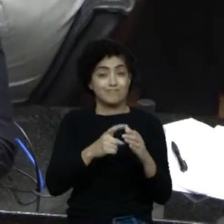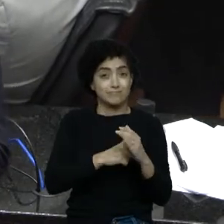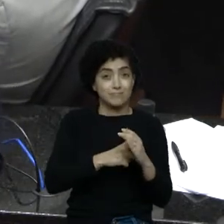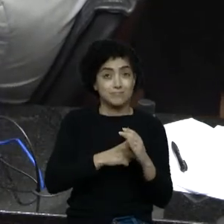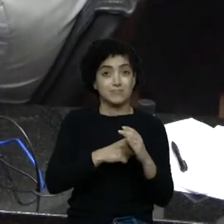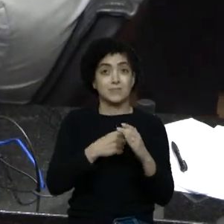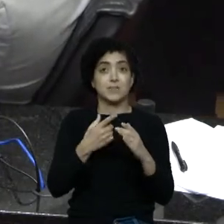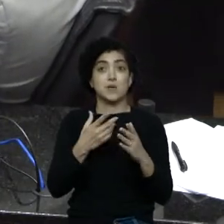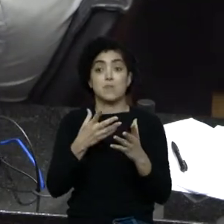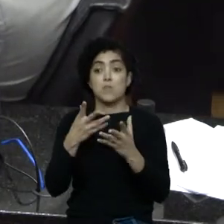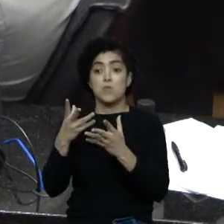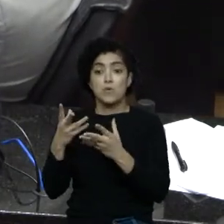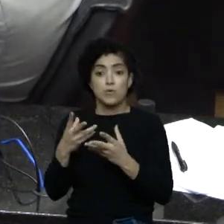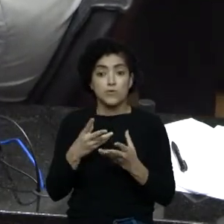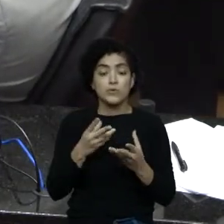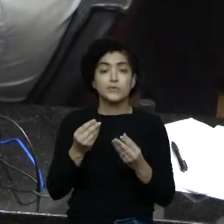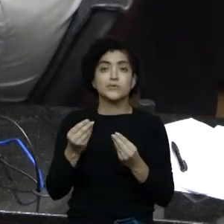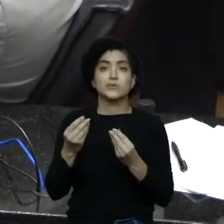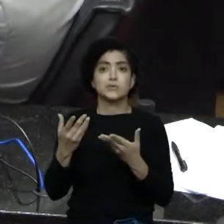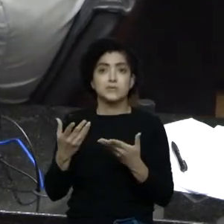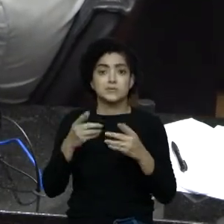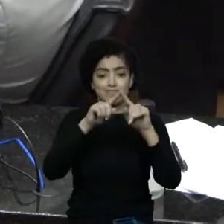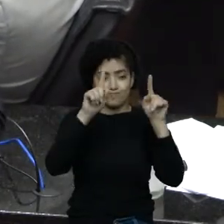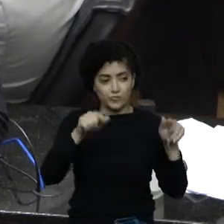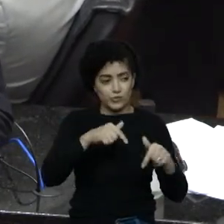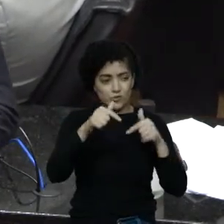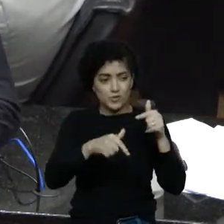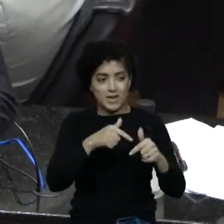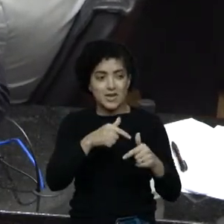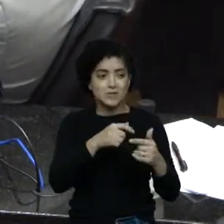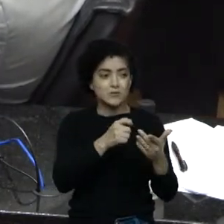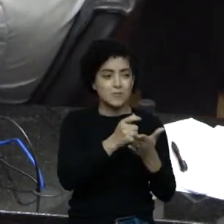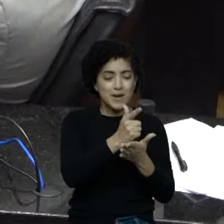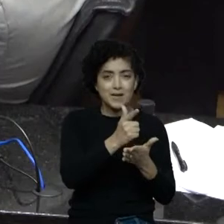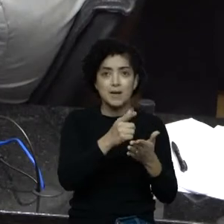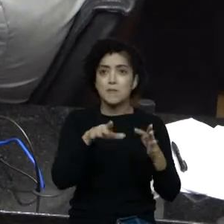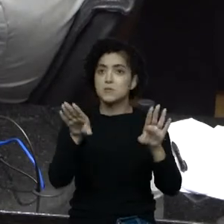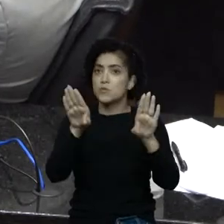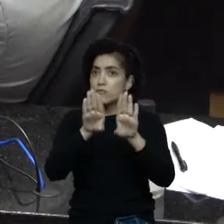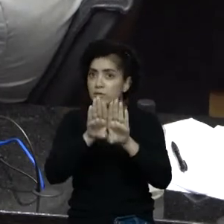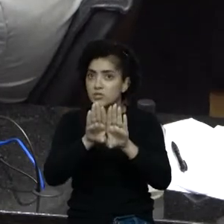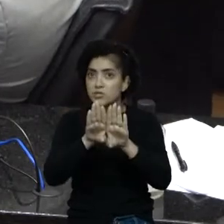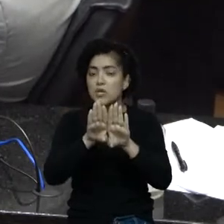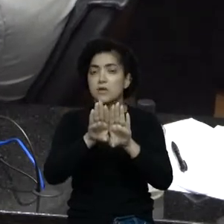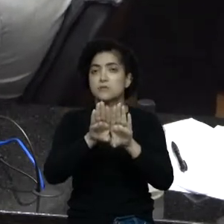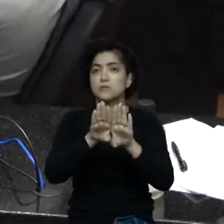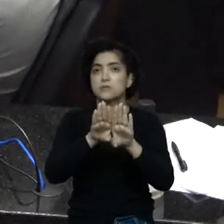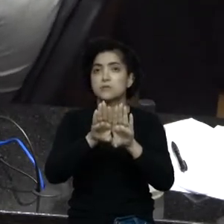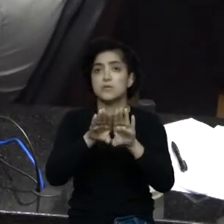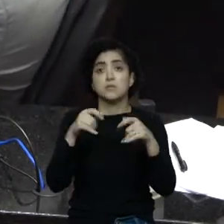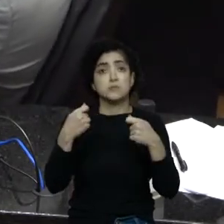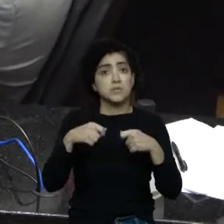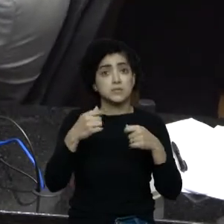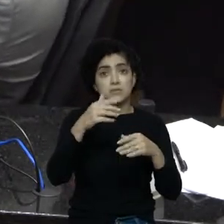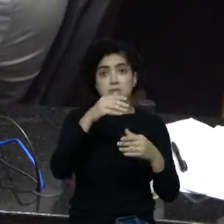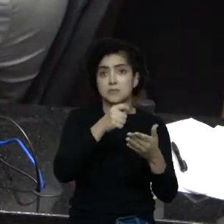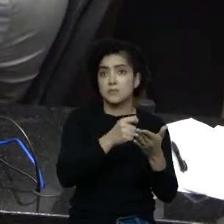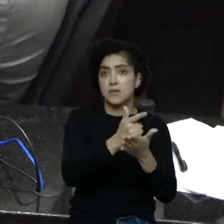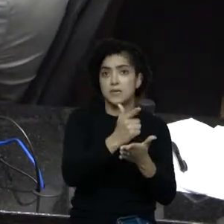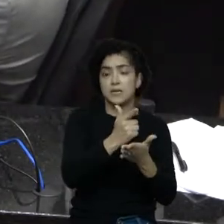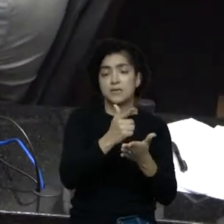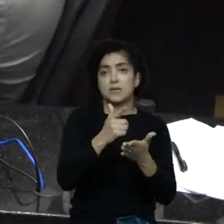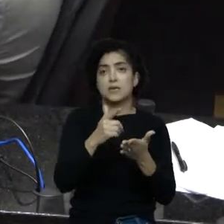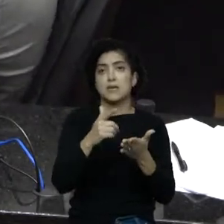há muito tempo que pagar os funcionários mesmo fechado com as portas fechadas depois de um segundo momento